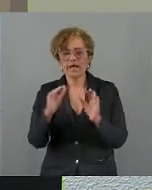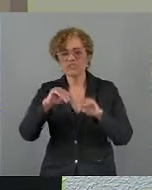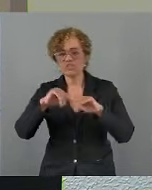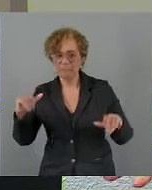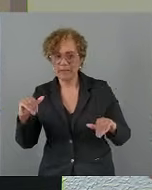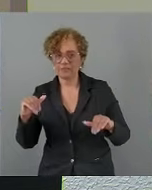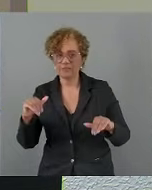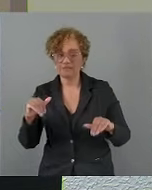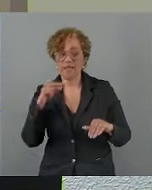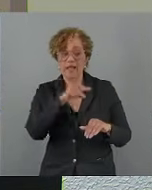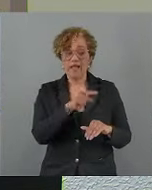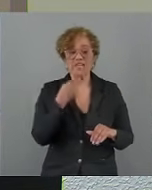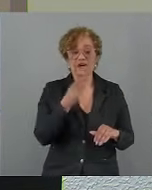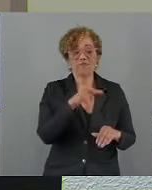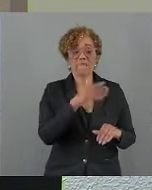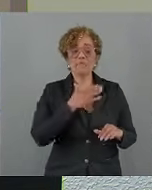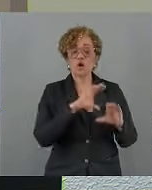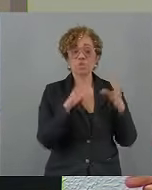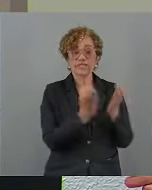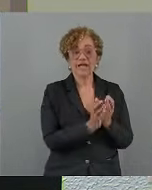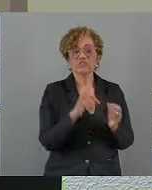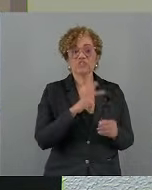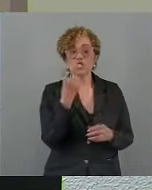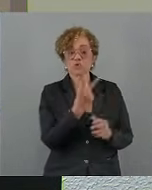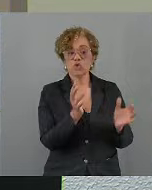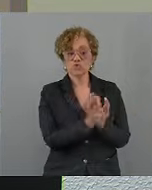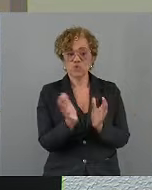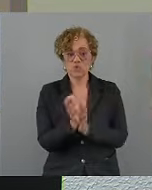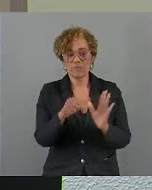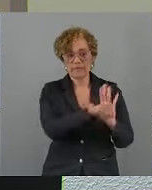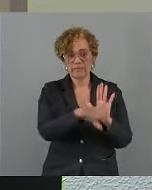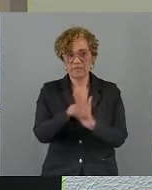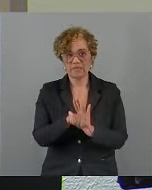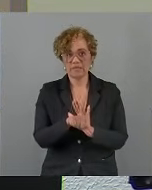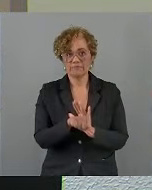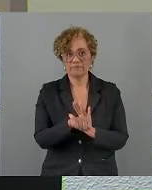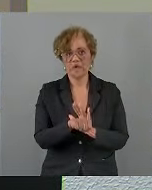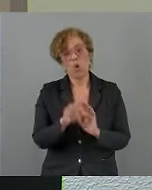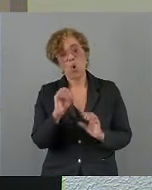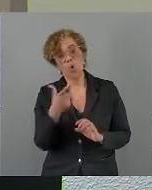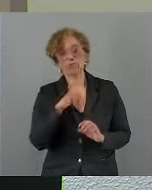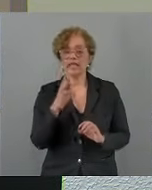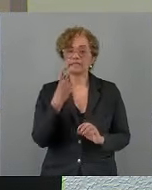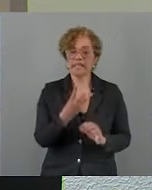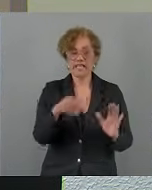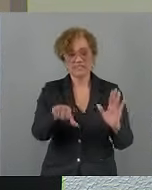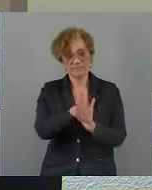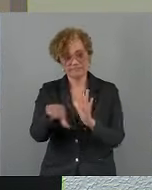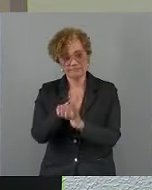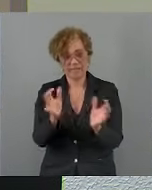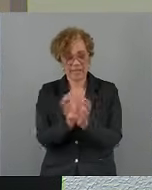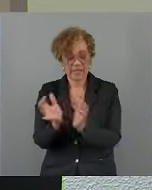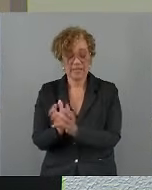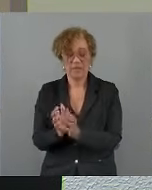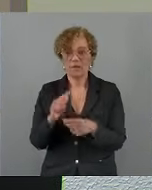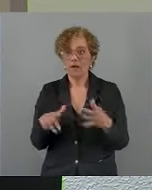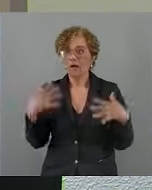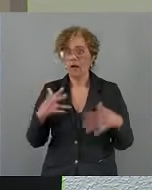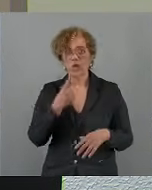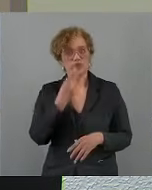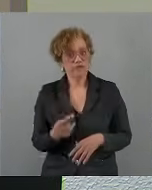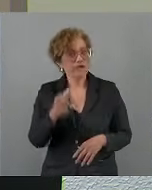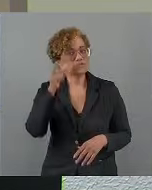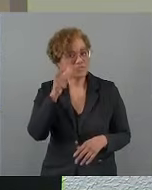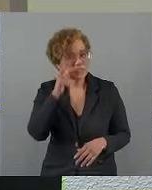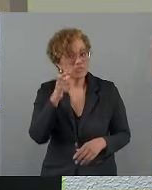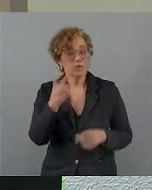unificada. Aí o outro falava: a minha comunidade tem 2 facções. A minha comunidade não é unificada, tem 3 facções. E para mim isso já foi uma novidade assim interessante,